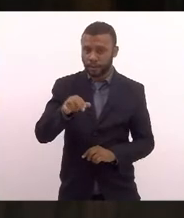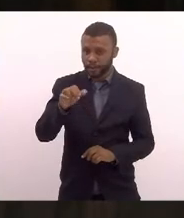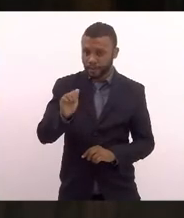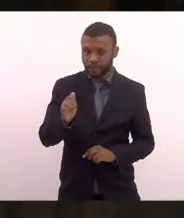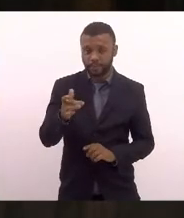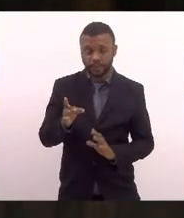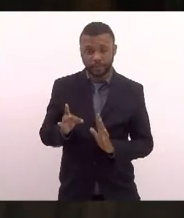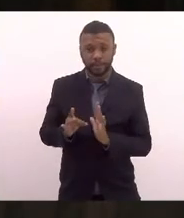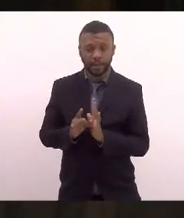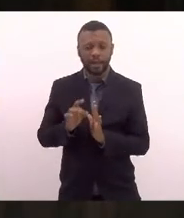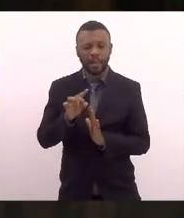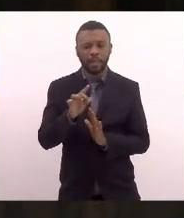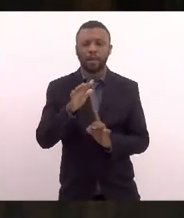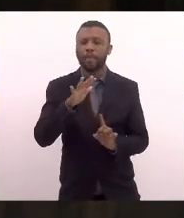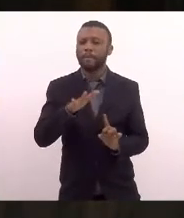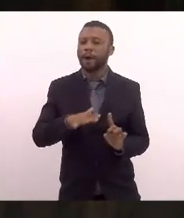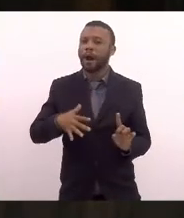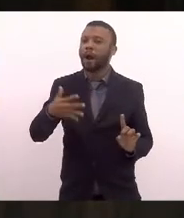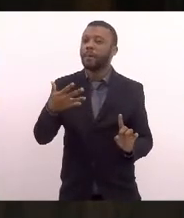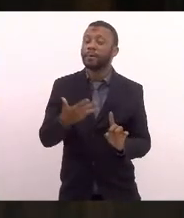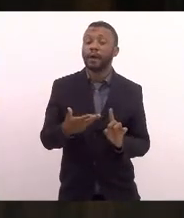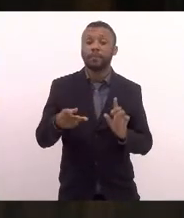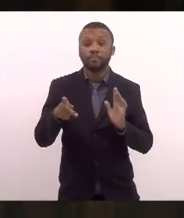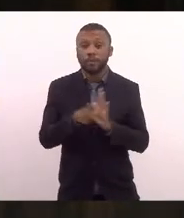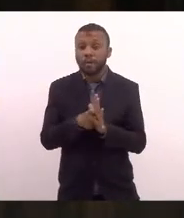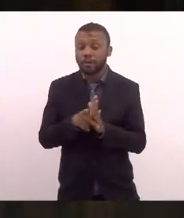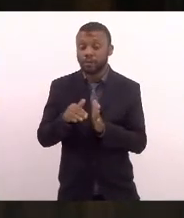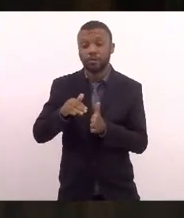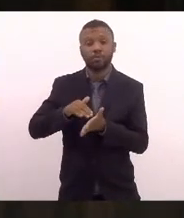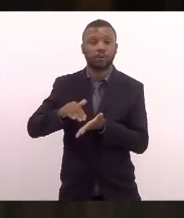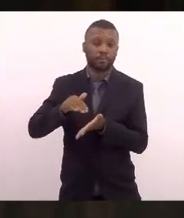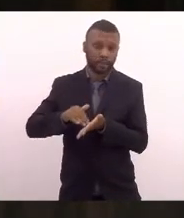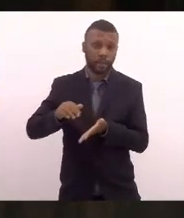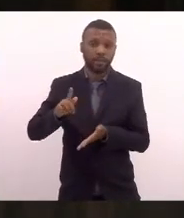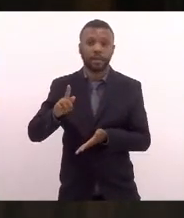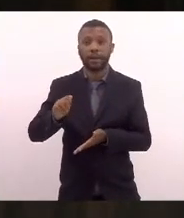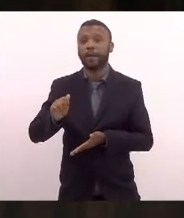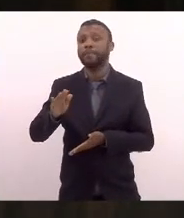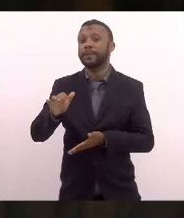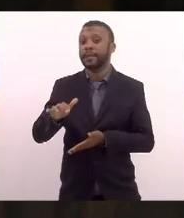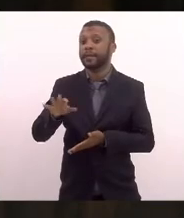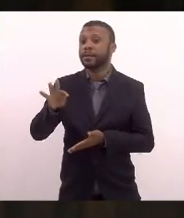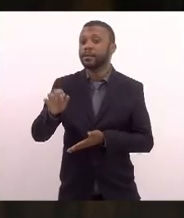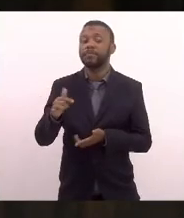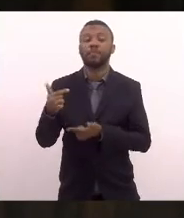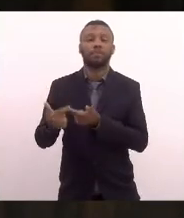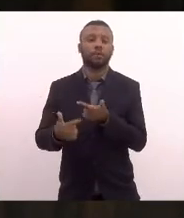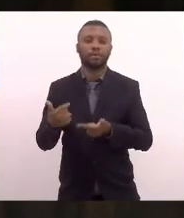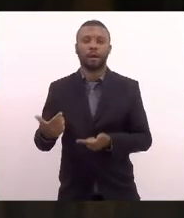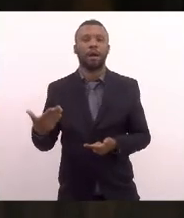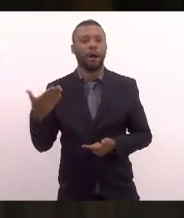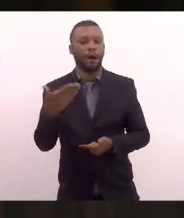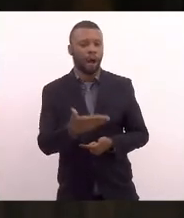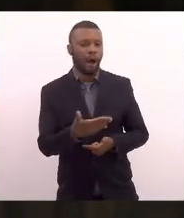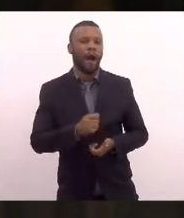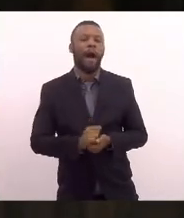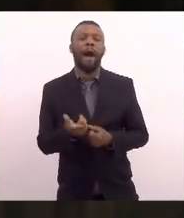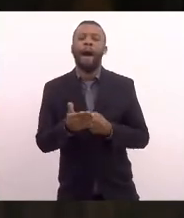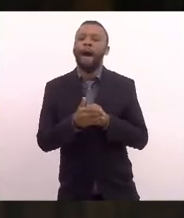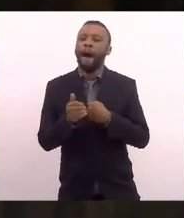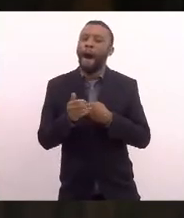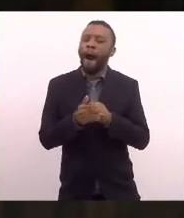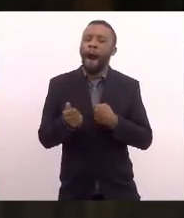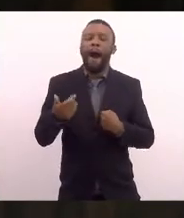realidade, essa é uma homenagem do gabinete pelo teu trabalho, Sônia. Eu tenho muito carinho por você, eu me